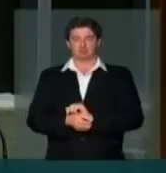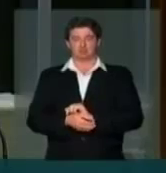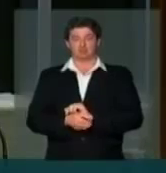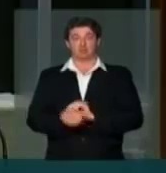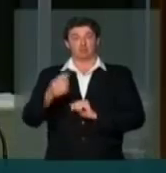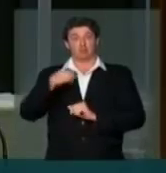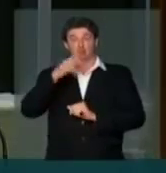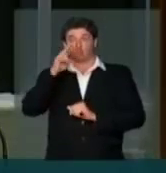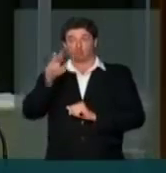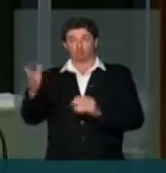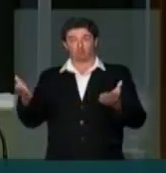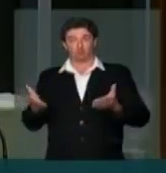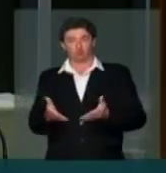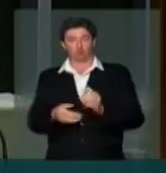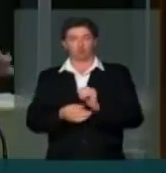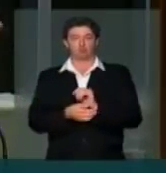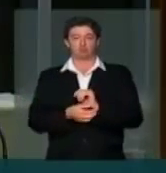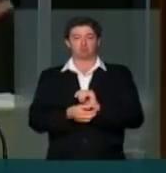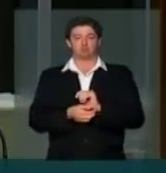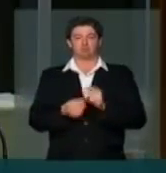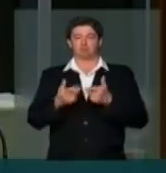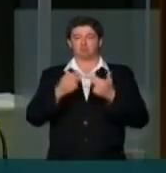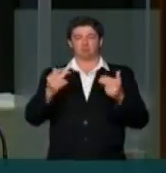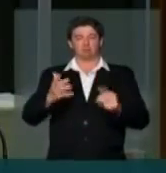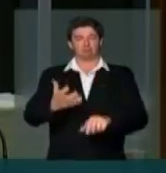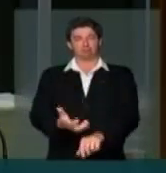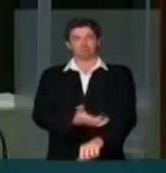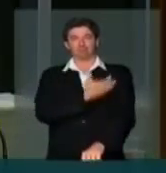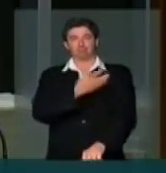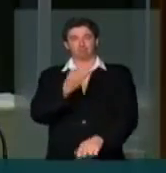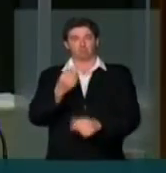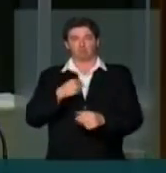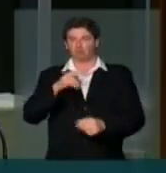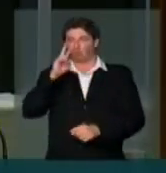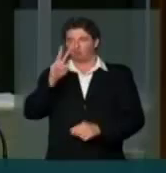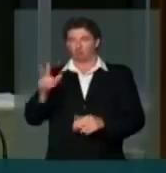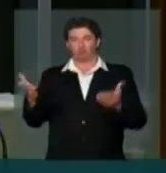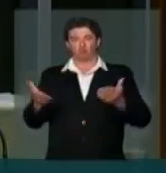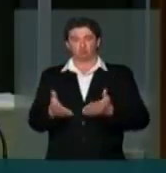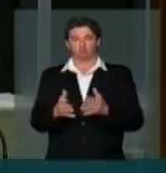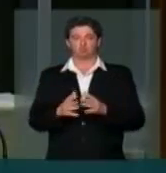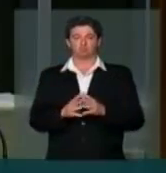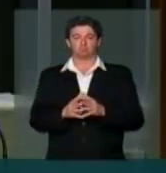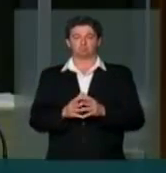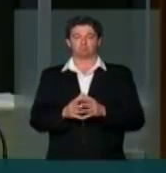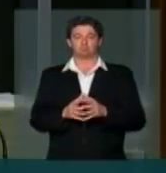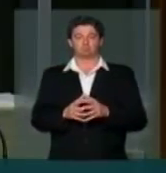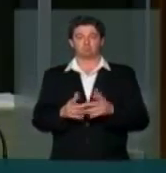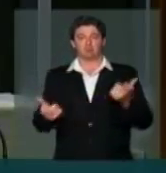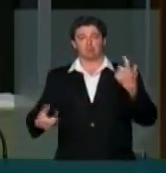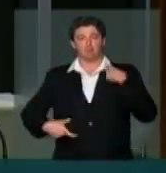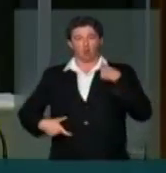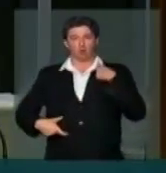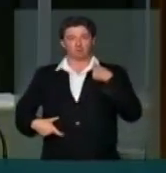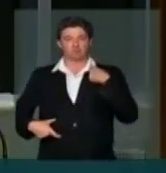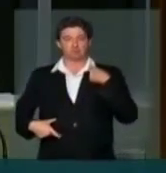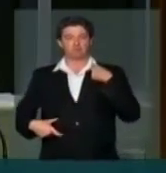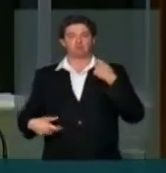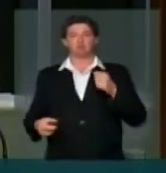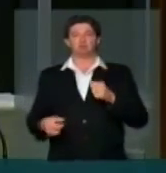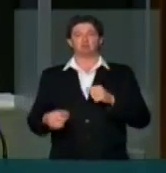Eu assisti hoje uma coisa emocionante. Eu assisti hoje a posse